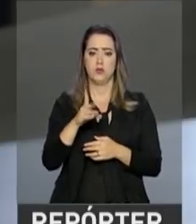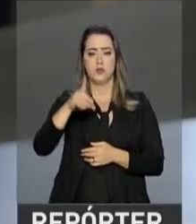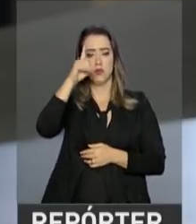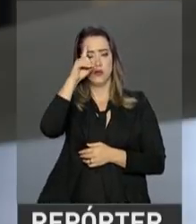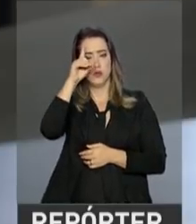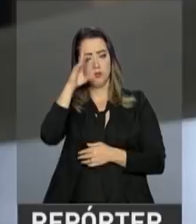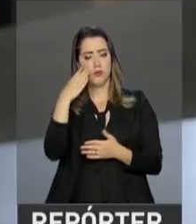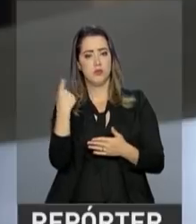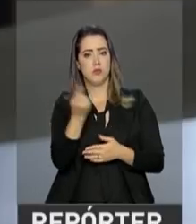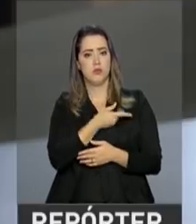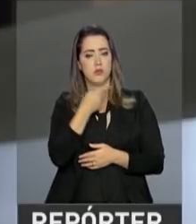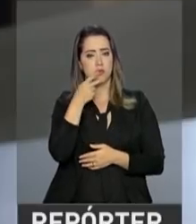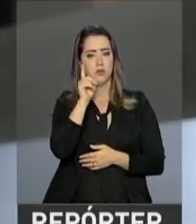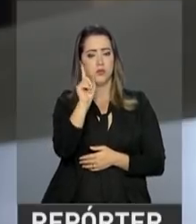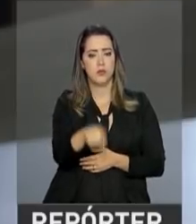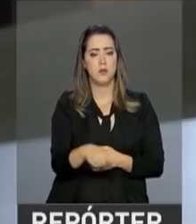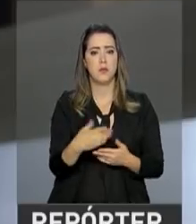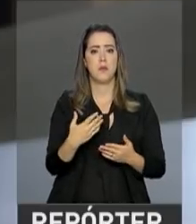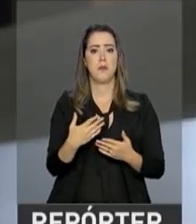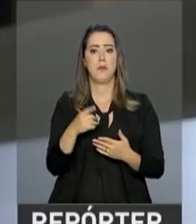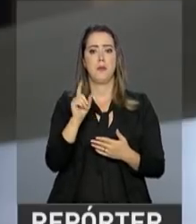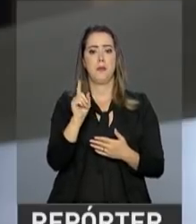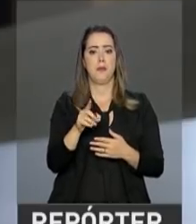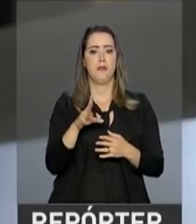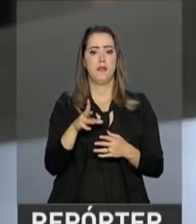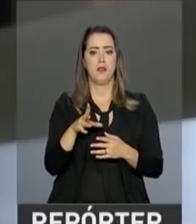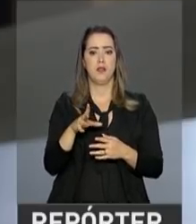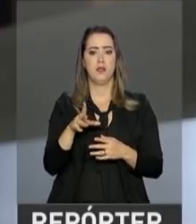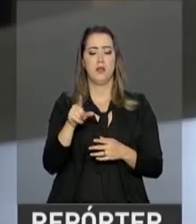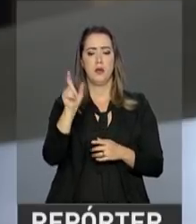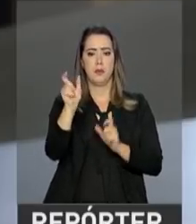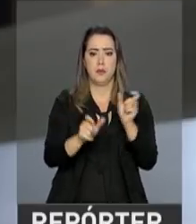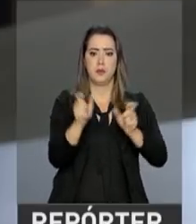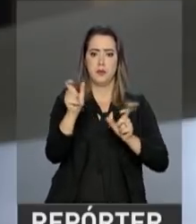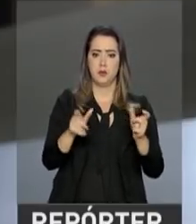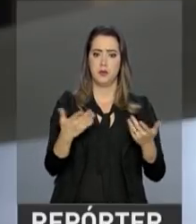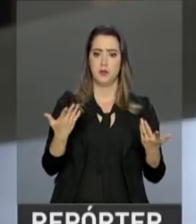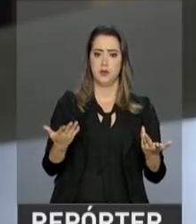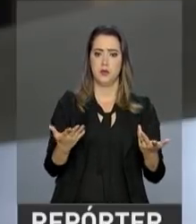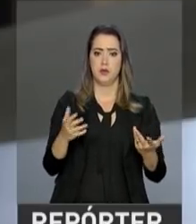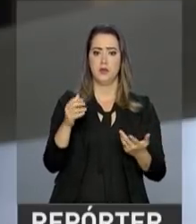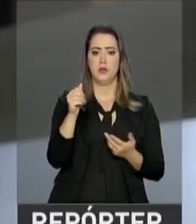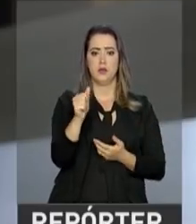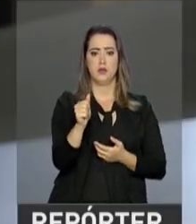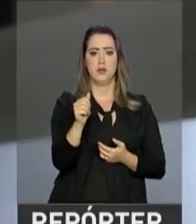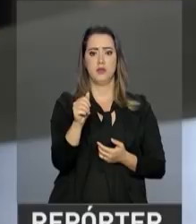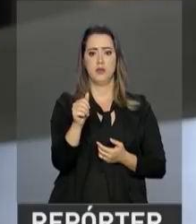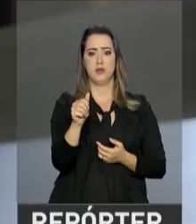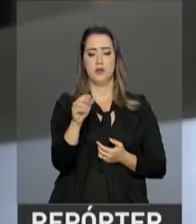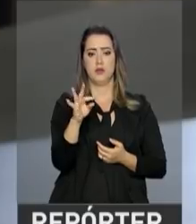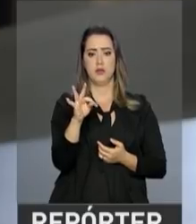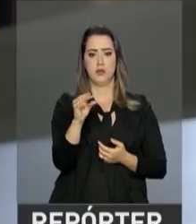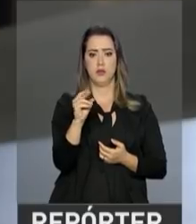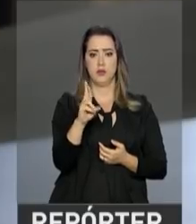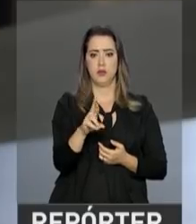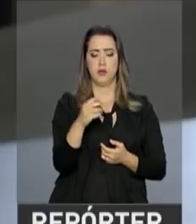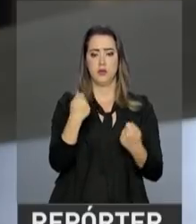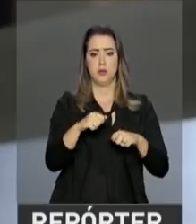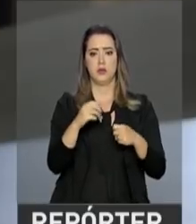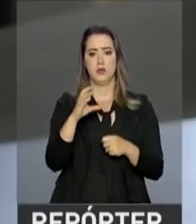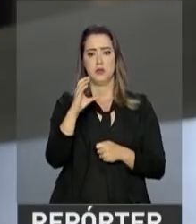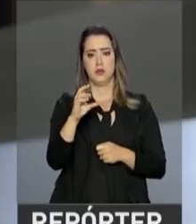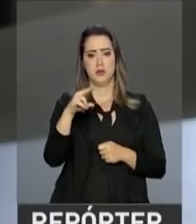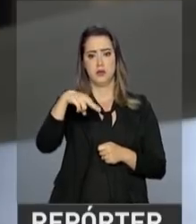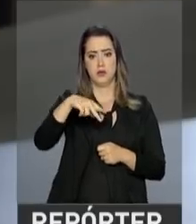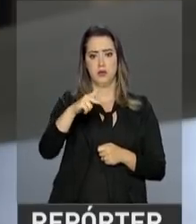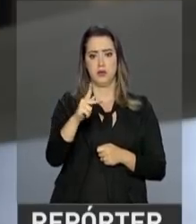a gente tem que dizer em relação a isso é que o ator né esse ator para encaminhar essa proposta a gente precisa ter um cnpj e